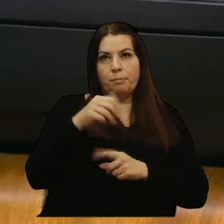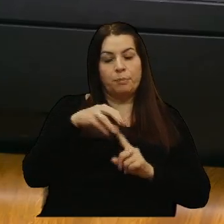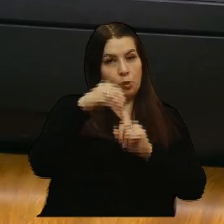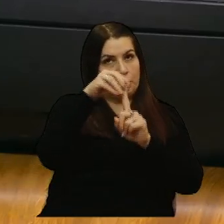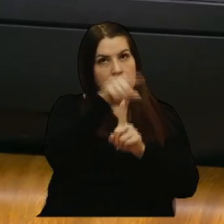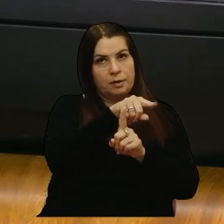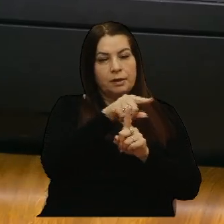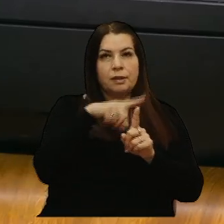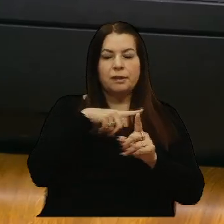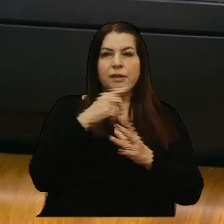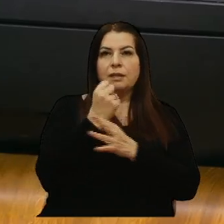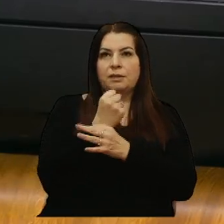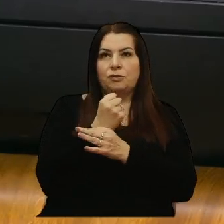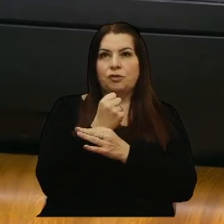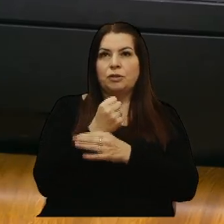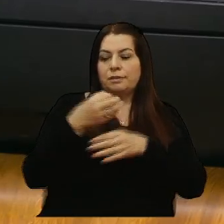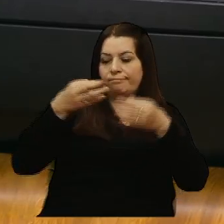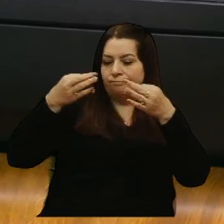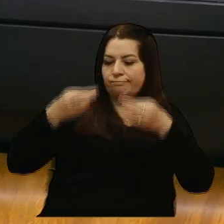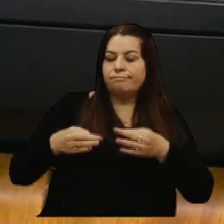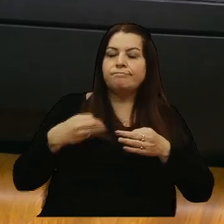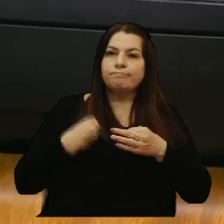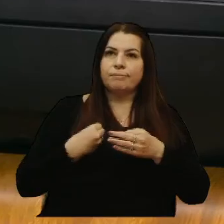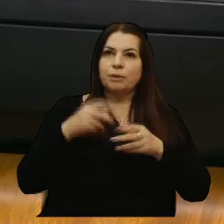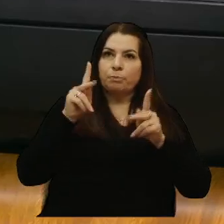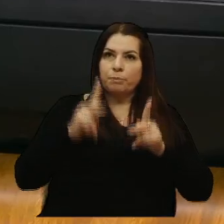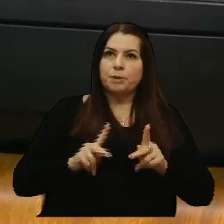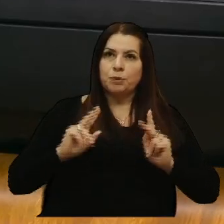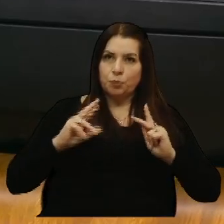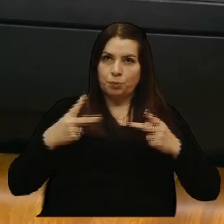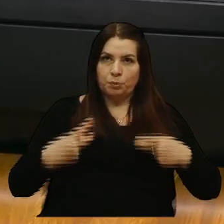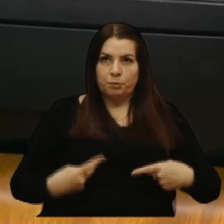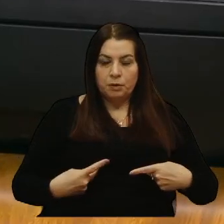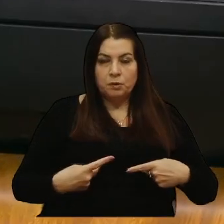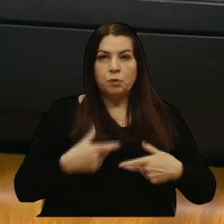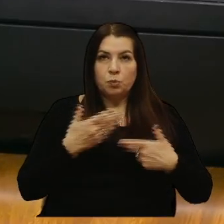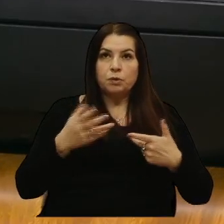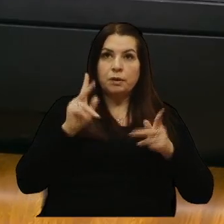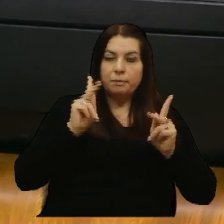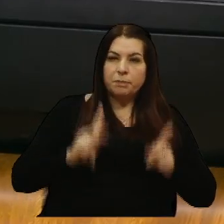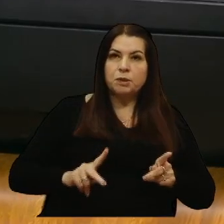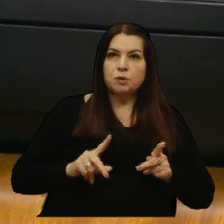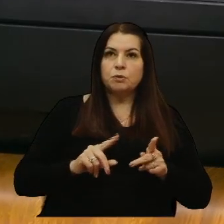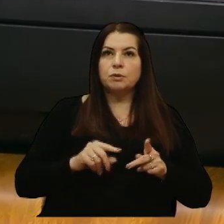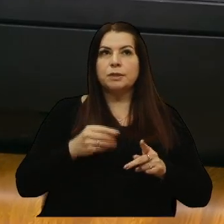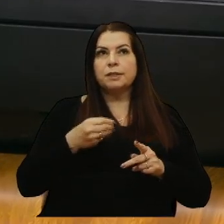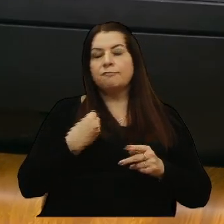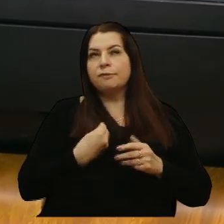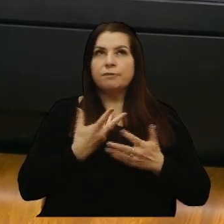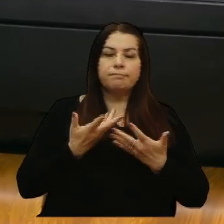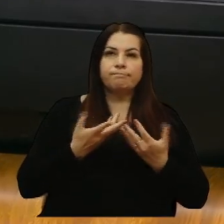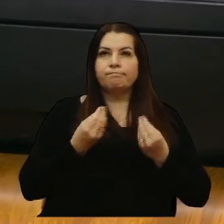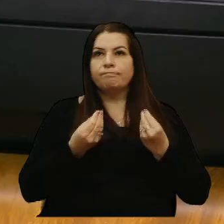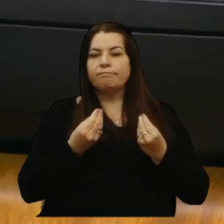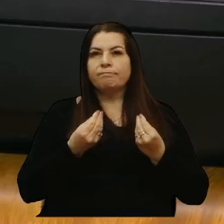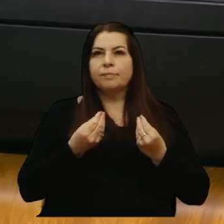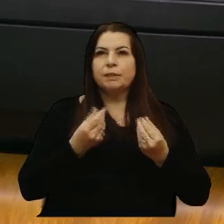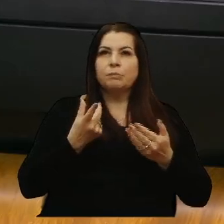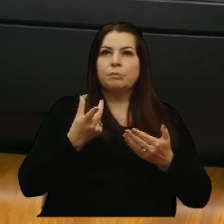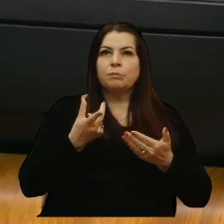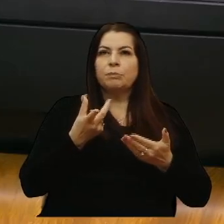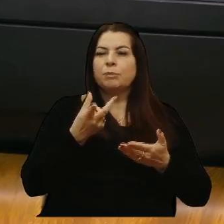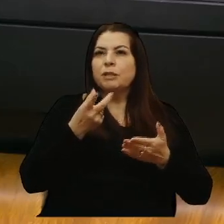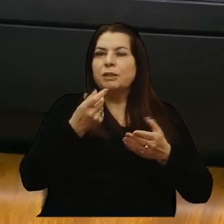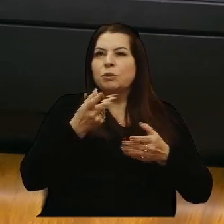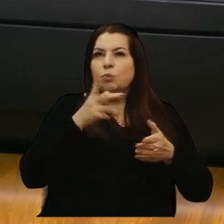prioridade era garantir a dignidade da pessoa humana. E quando a pessoa vive numa situação que promove o investimento da vida